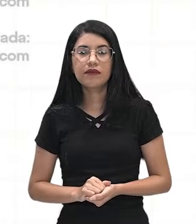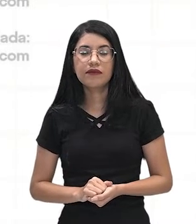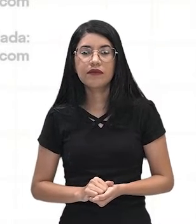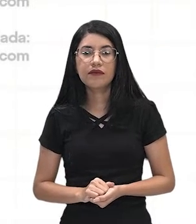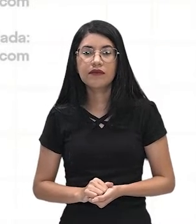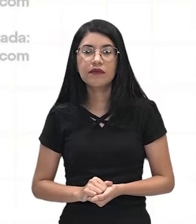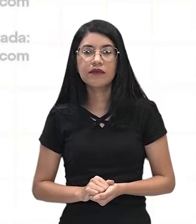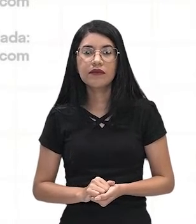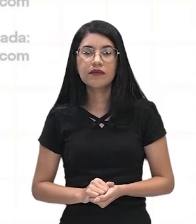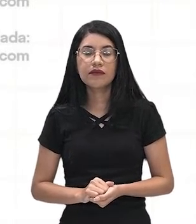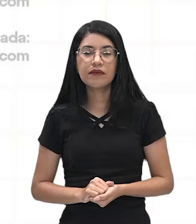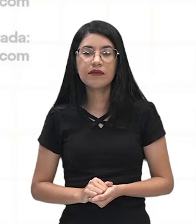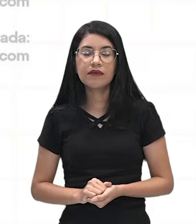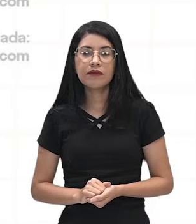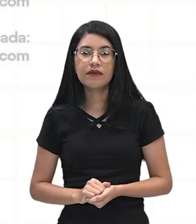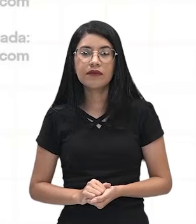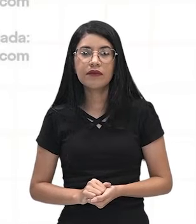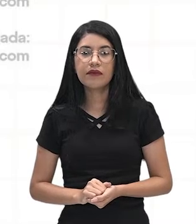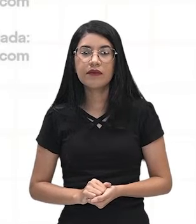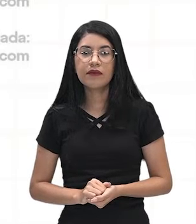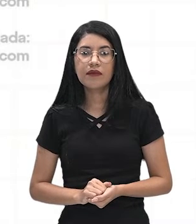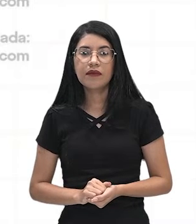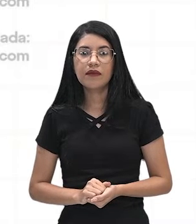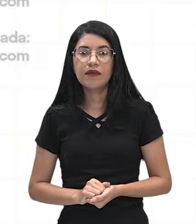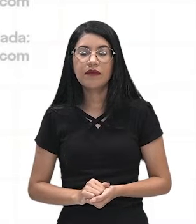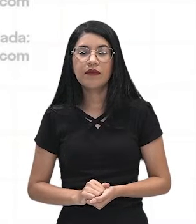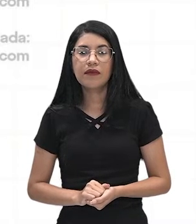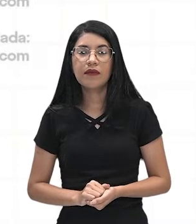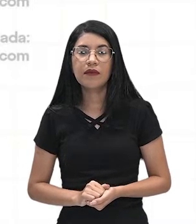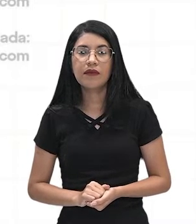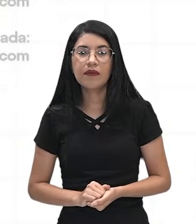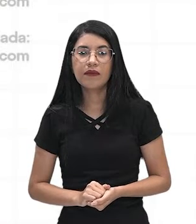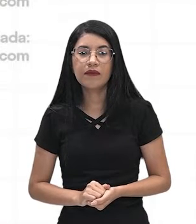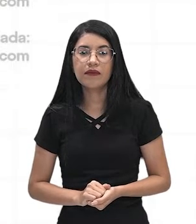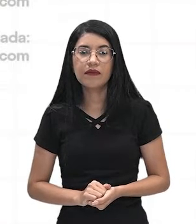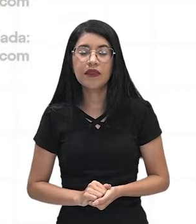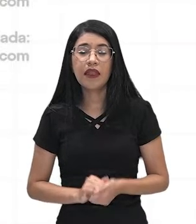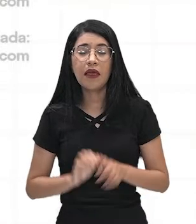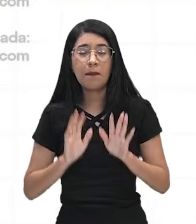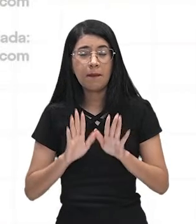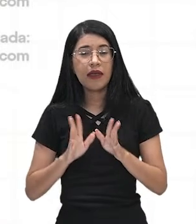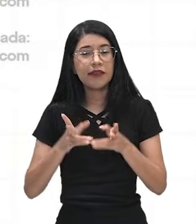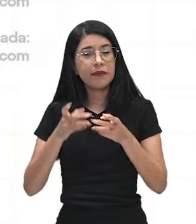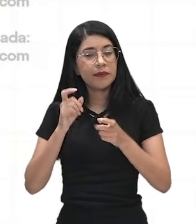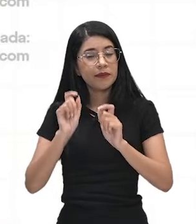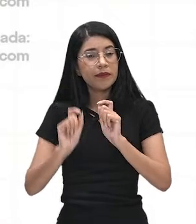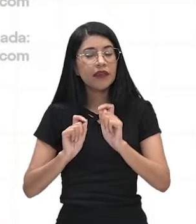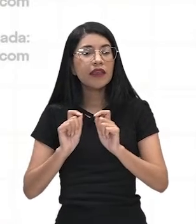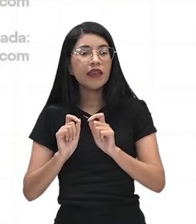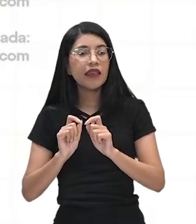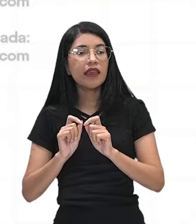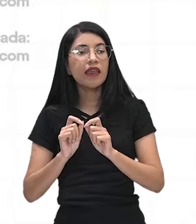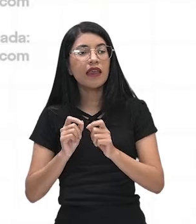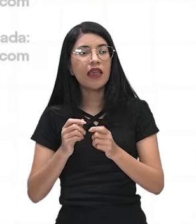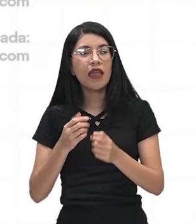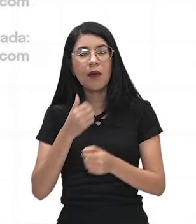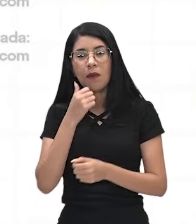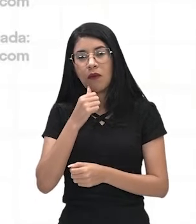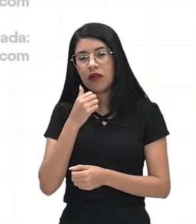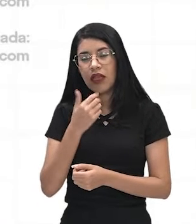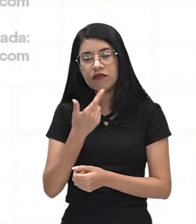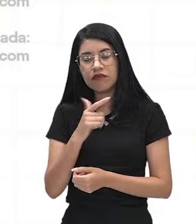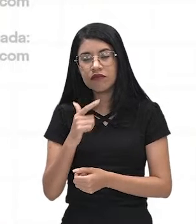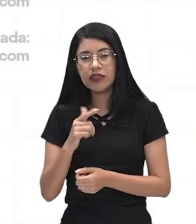gente veja que essas mulheres não tenham direitos políticos como os homens,